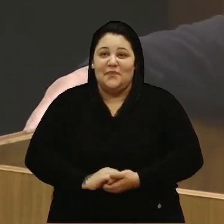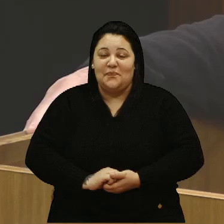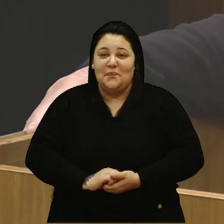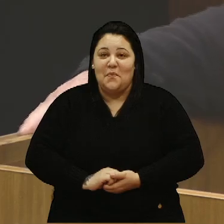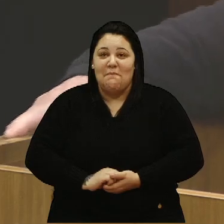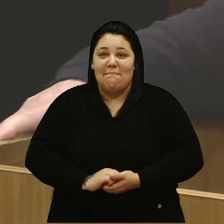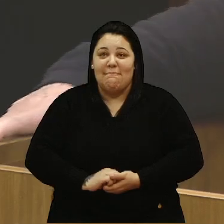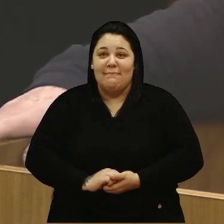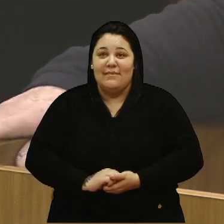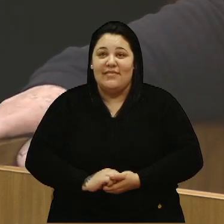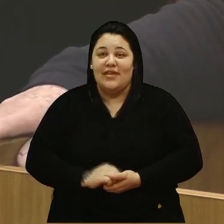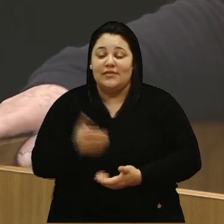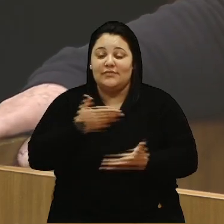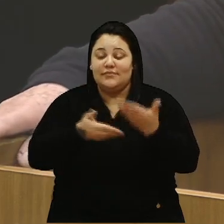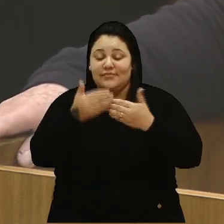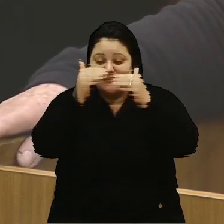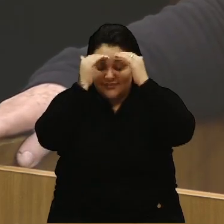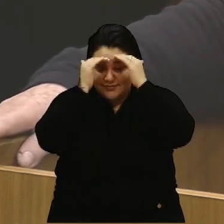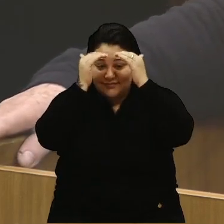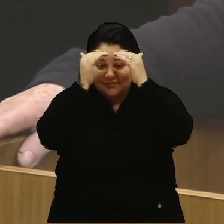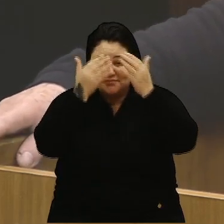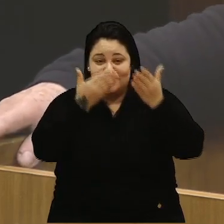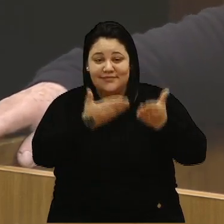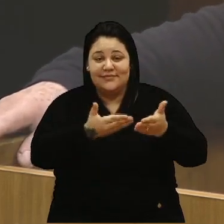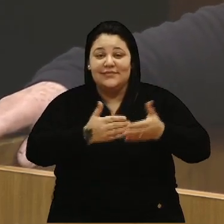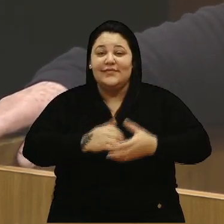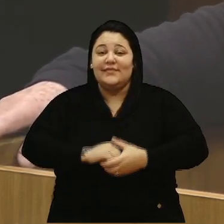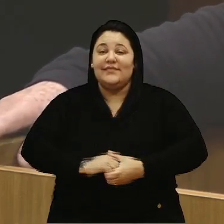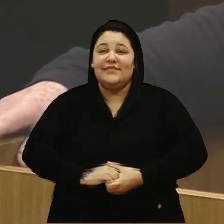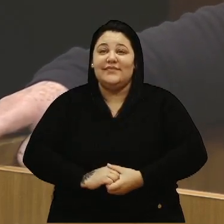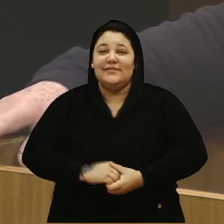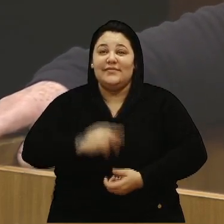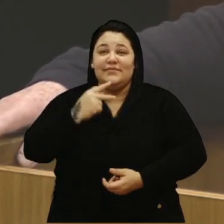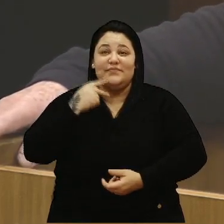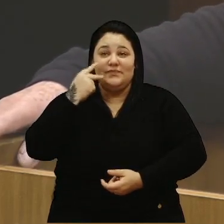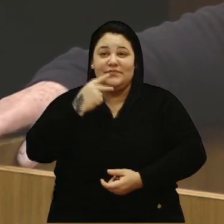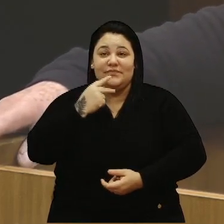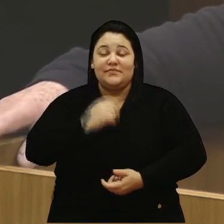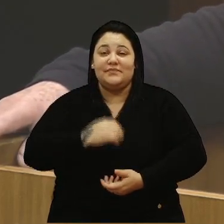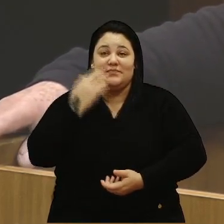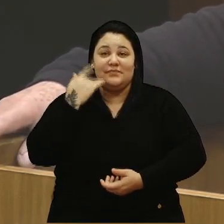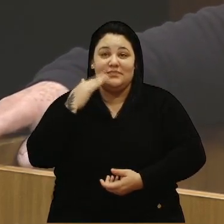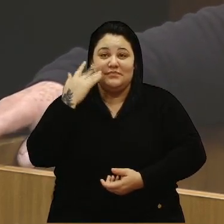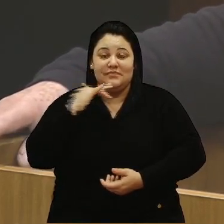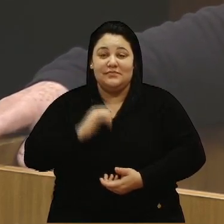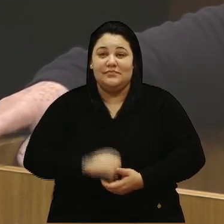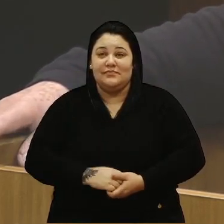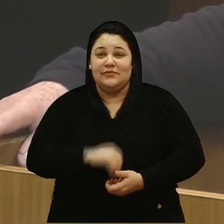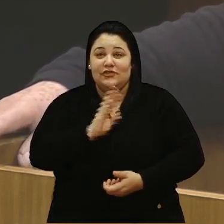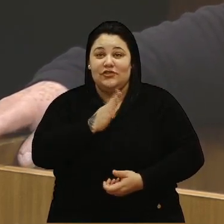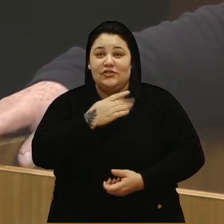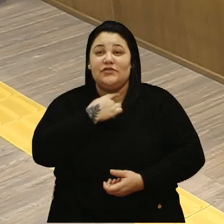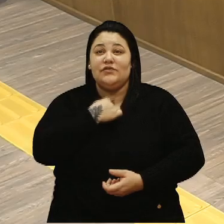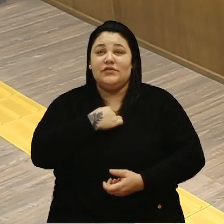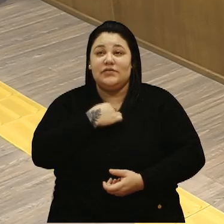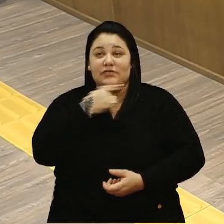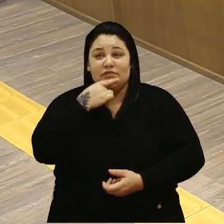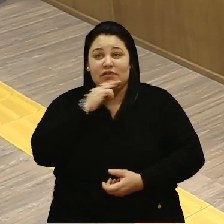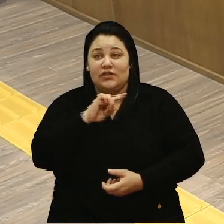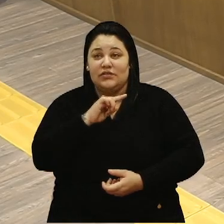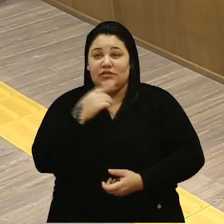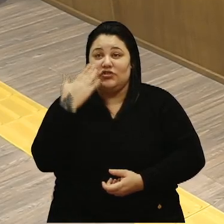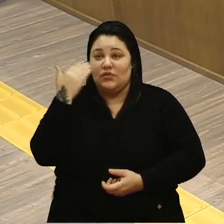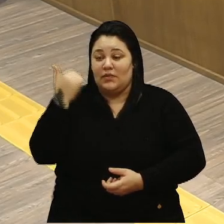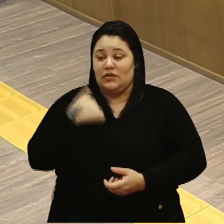cavalheiresco entre nós aqui, pois não, vereadora Andressa? Vereador Eloy, já que o vereador Caleb gosta de me chamar de